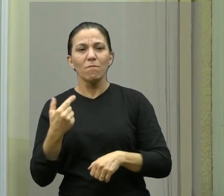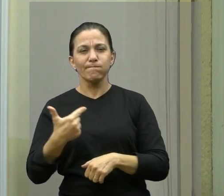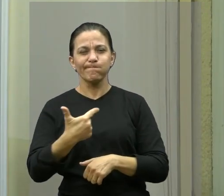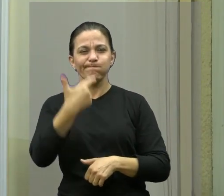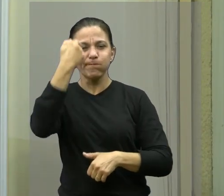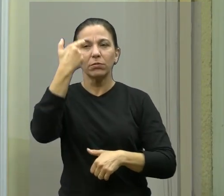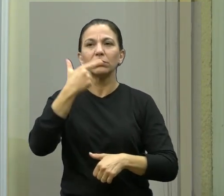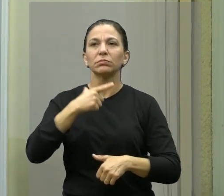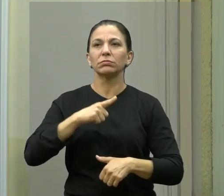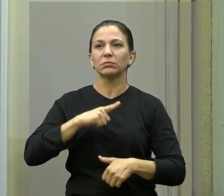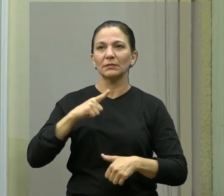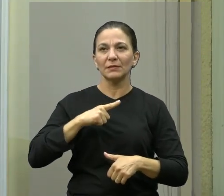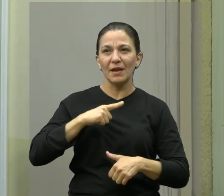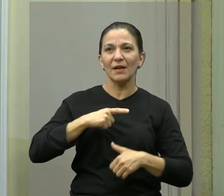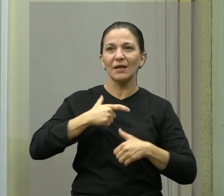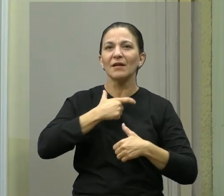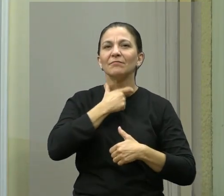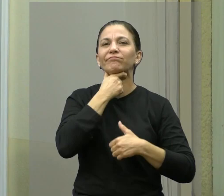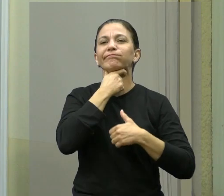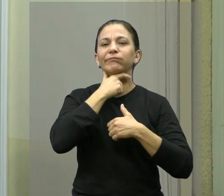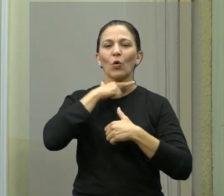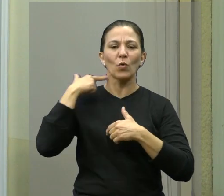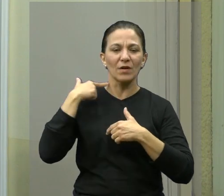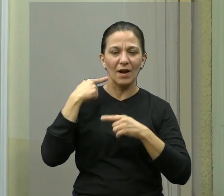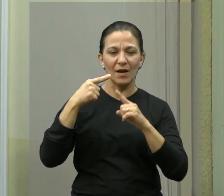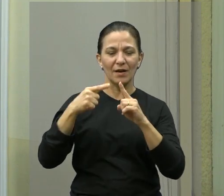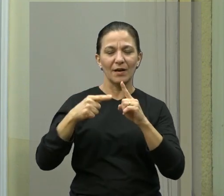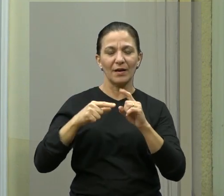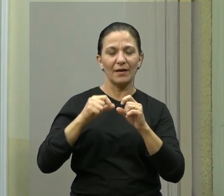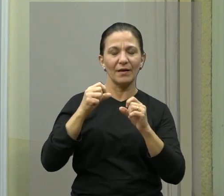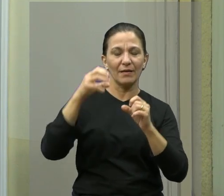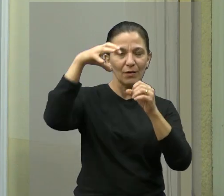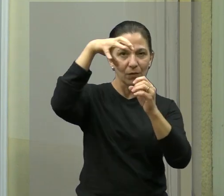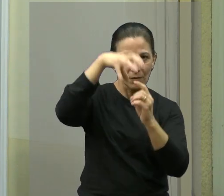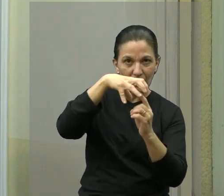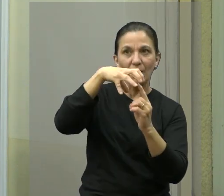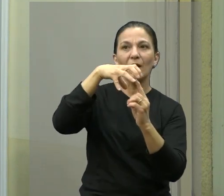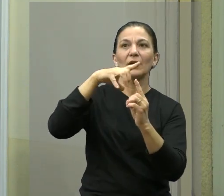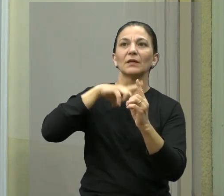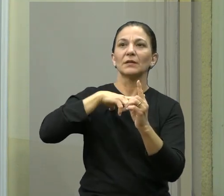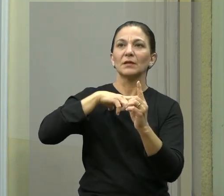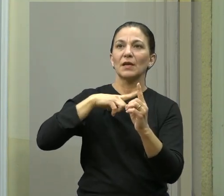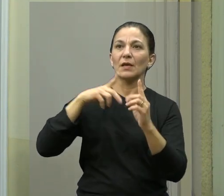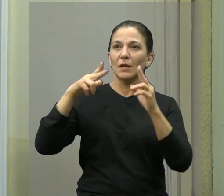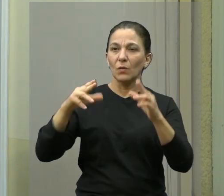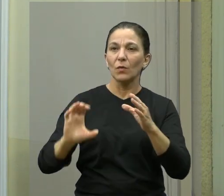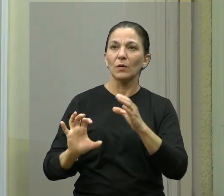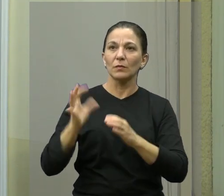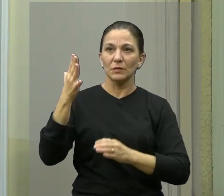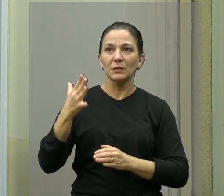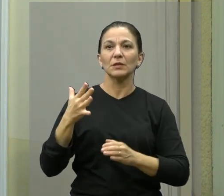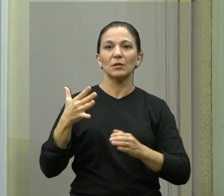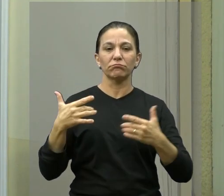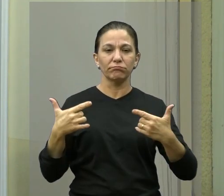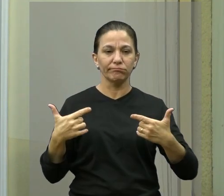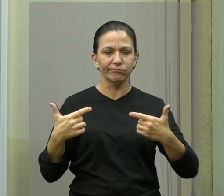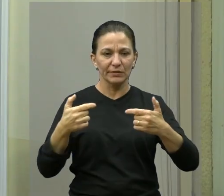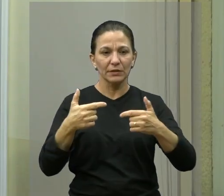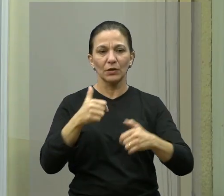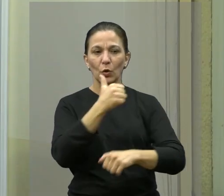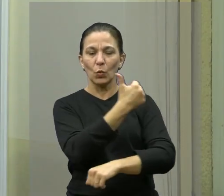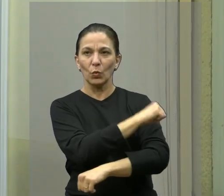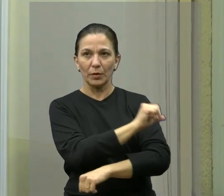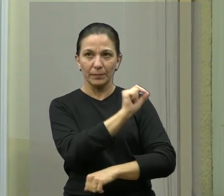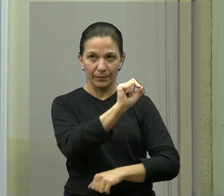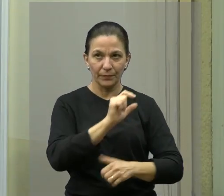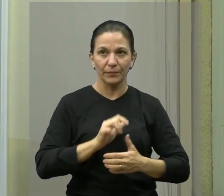cara, ou quem deve ter a cabeça retirada do corpo e colocada numa árvore, como foi um dos casos ocorridos na operação. No Brasil,